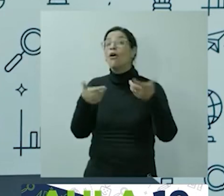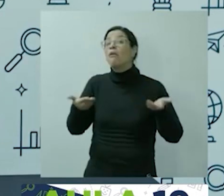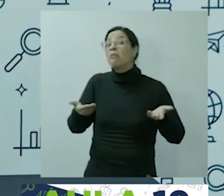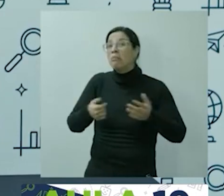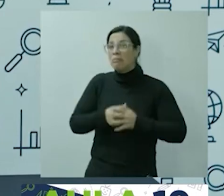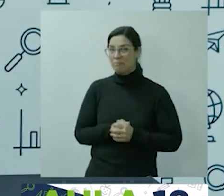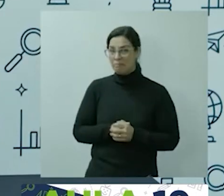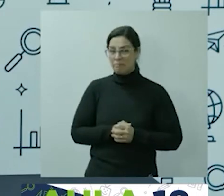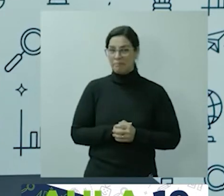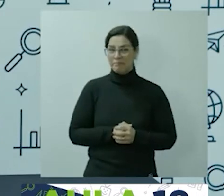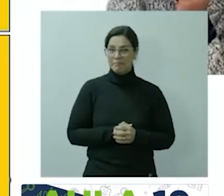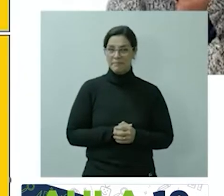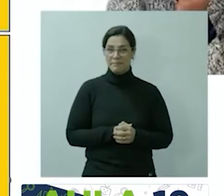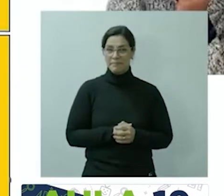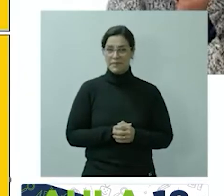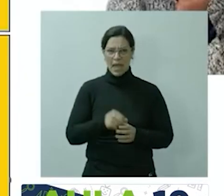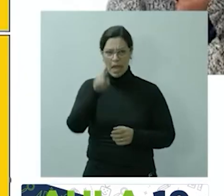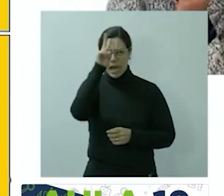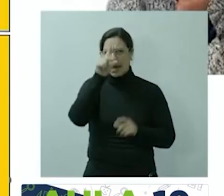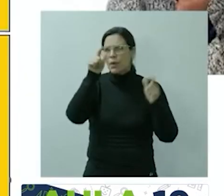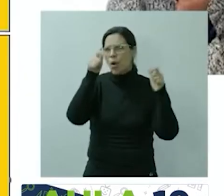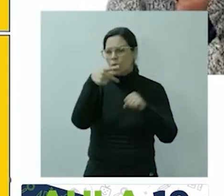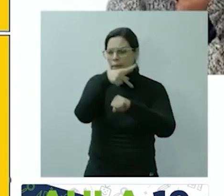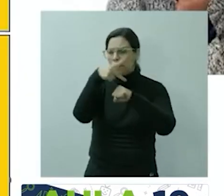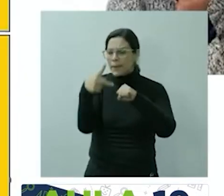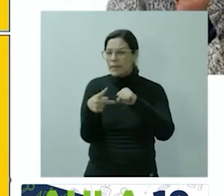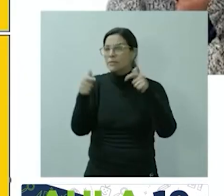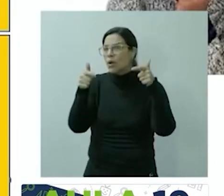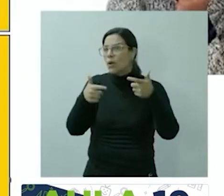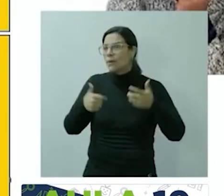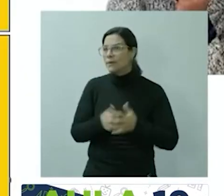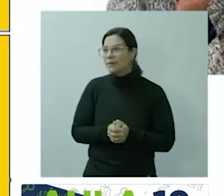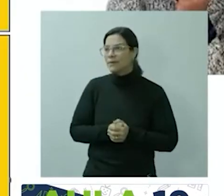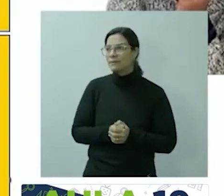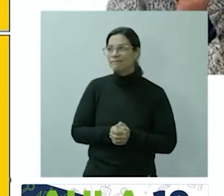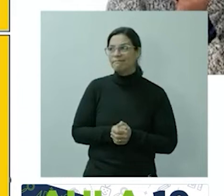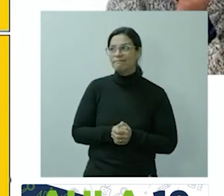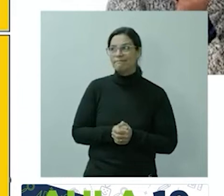do Pequeno Príncipe. Vocês lembram onde estava?